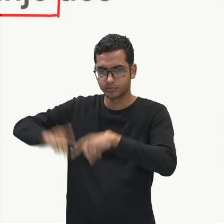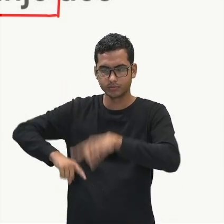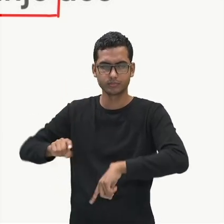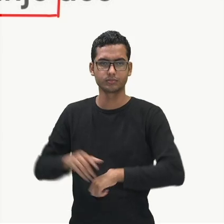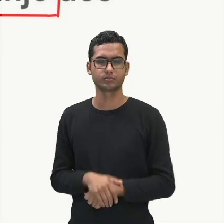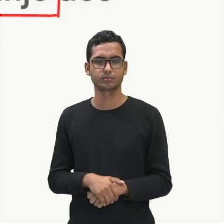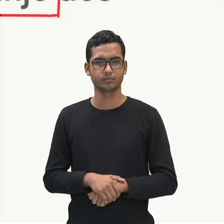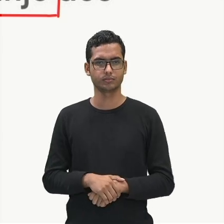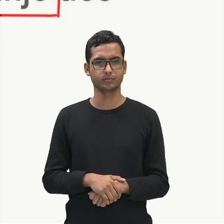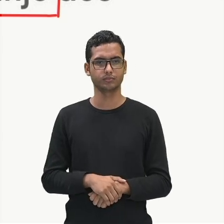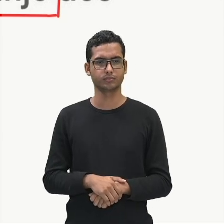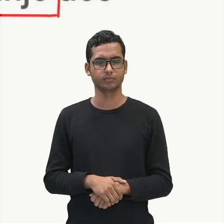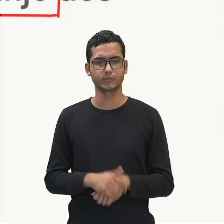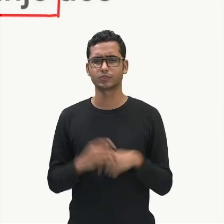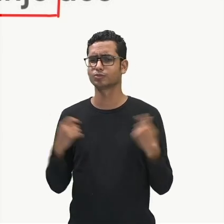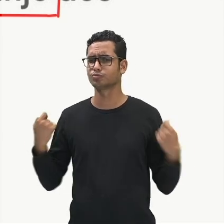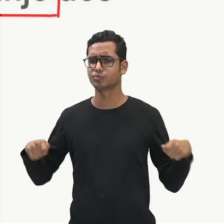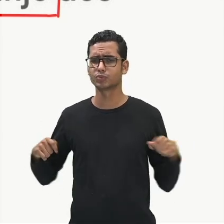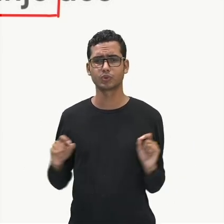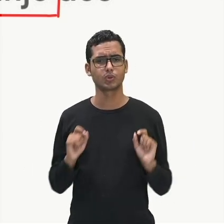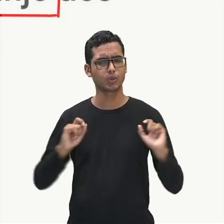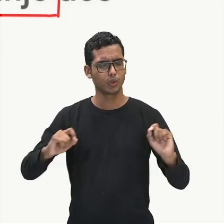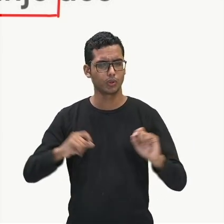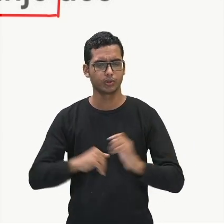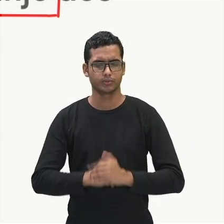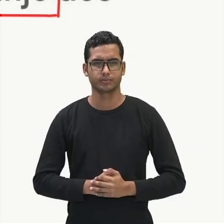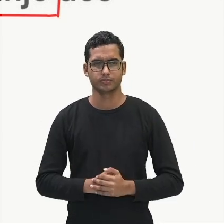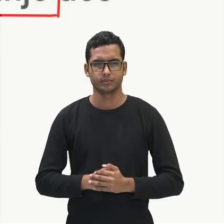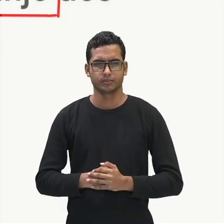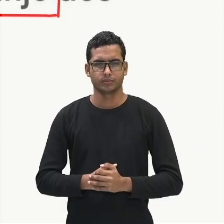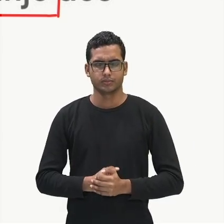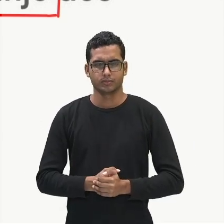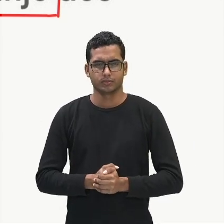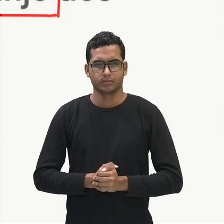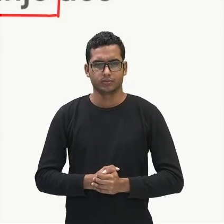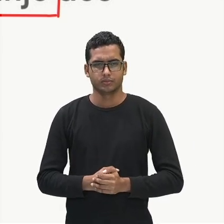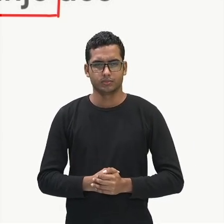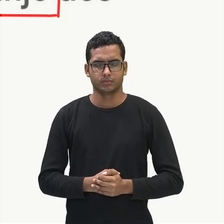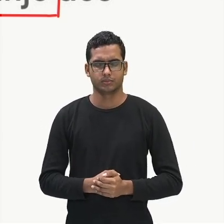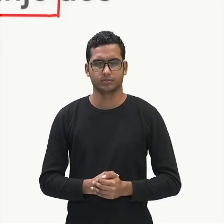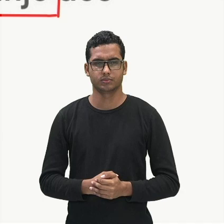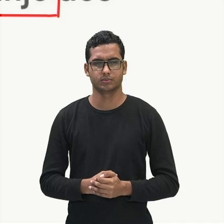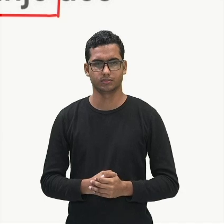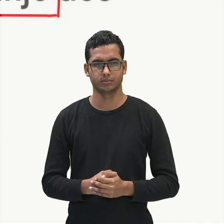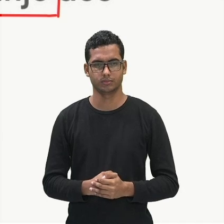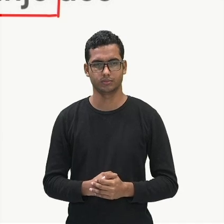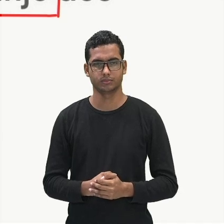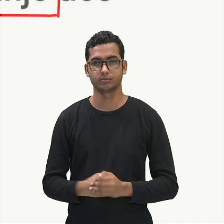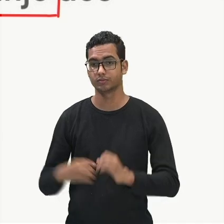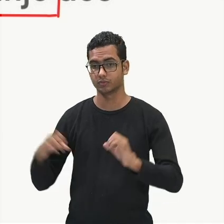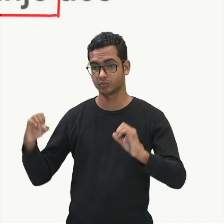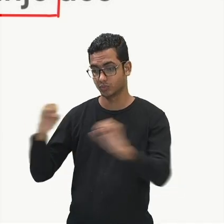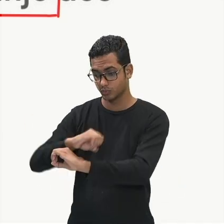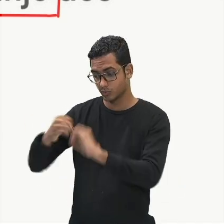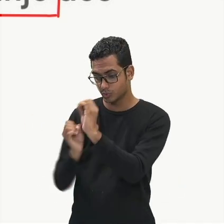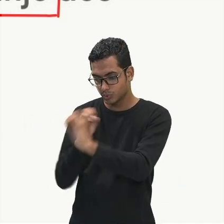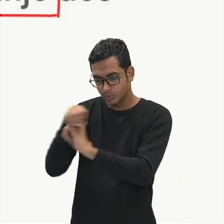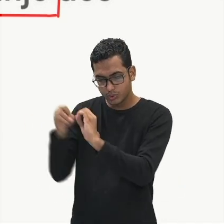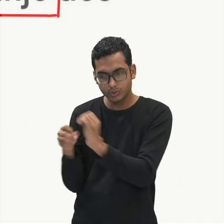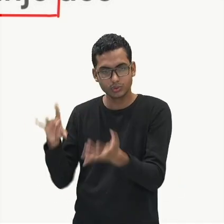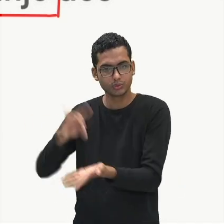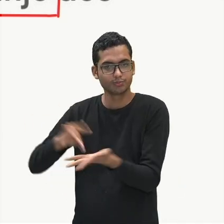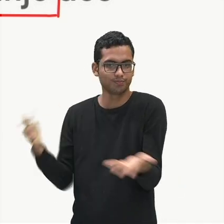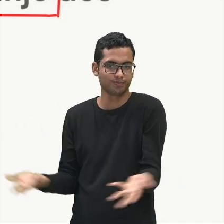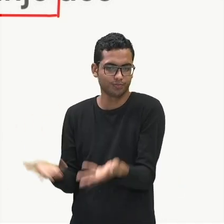eu preciso de quê, gente? Eu preciso de que essa colisão ela seja favorável, né?